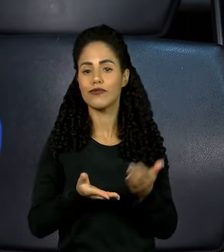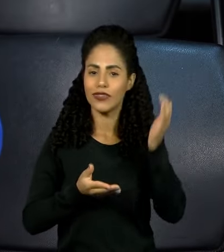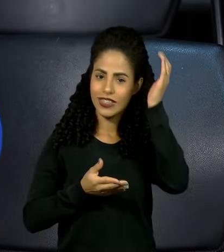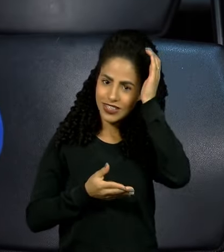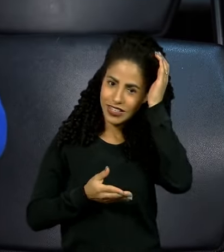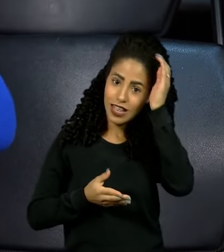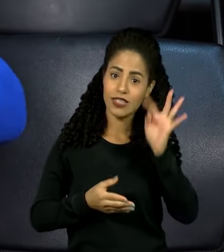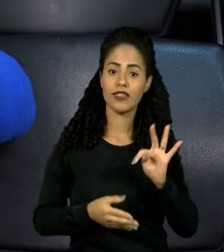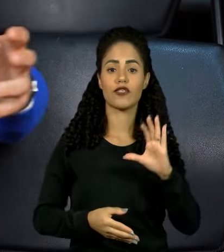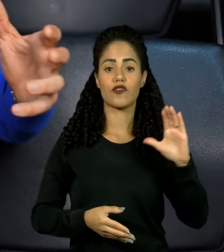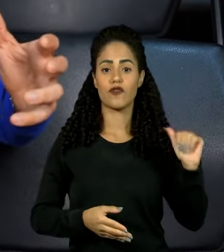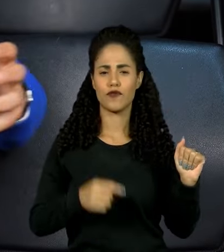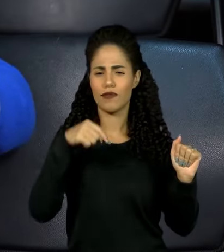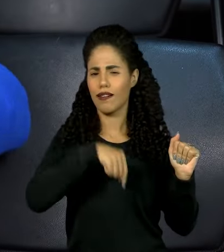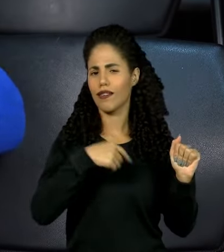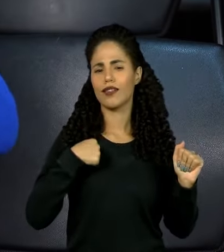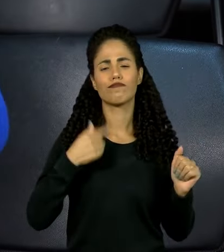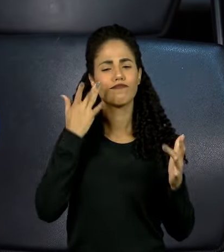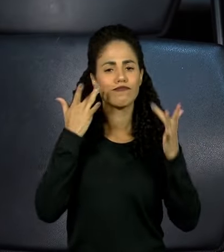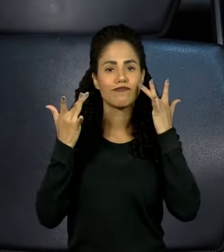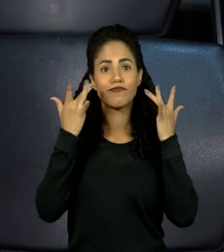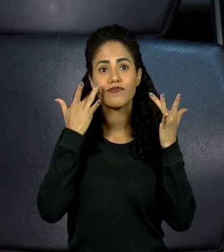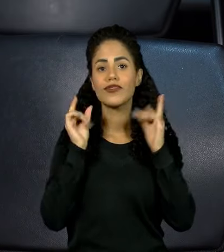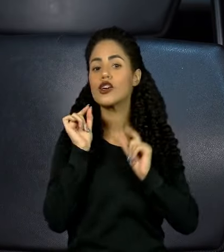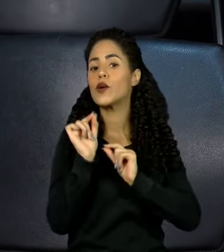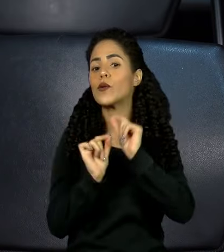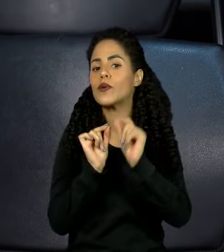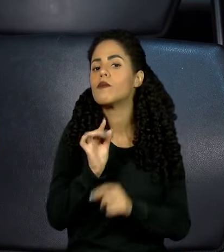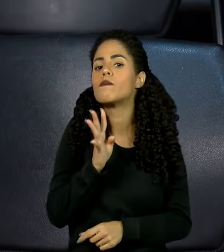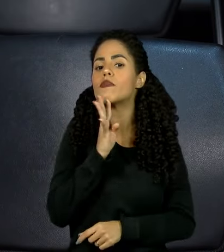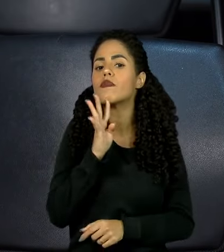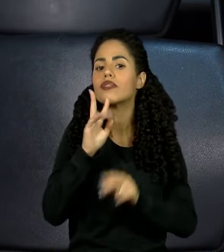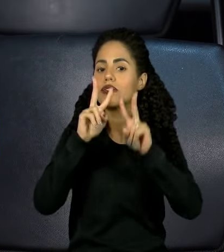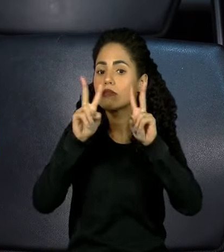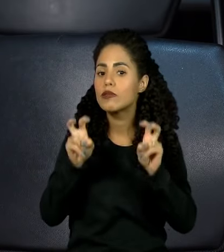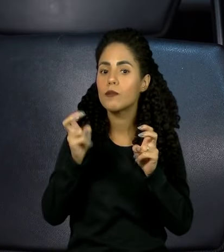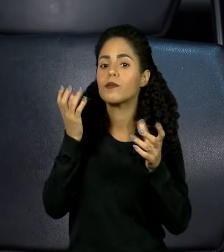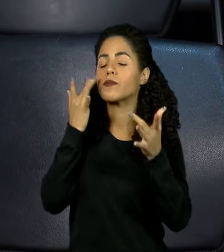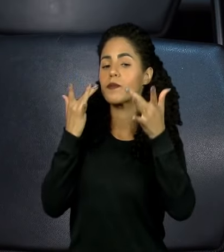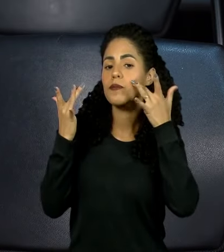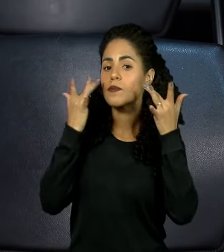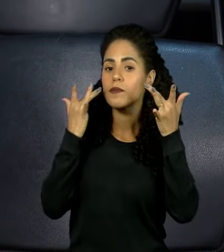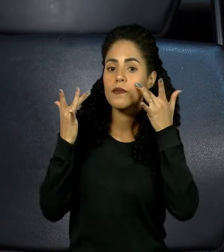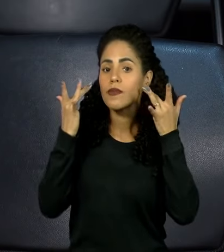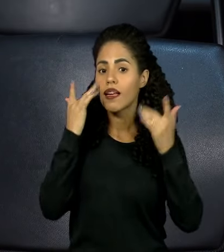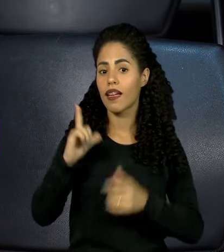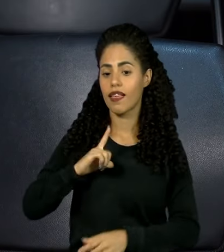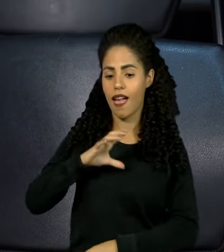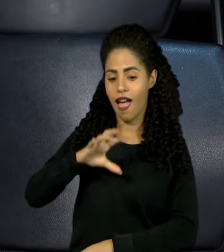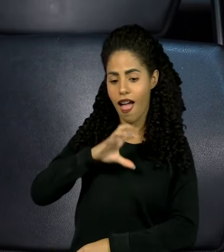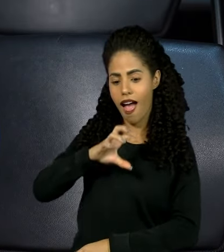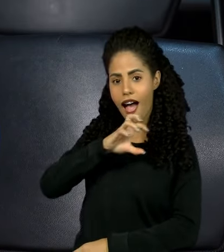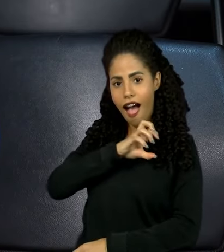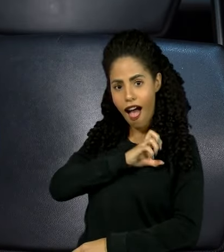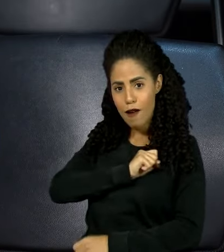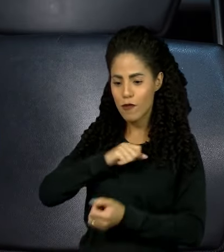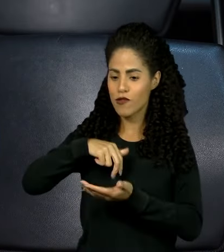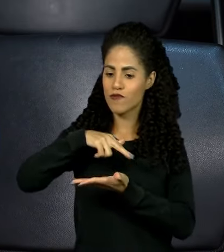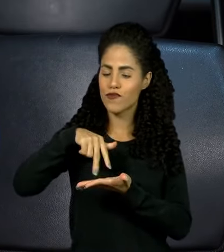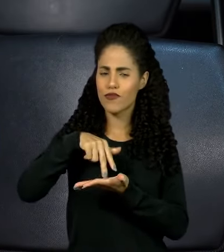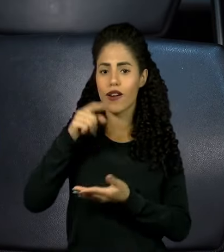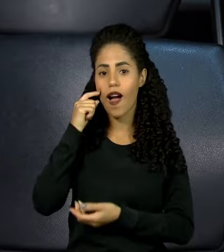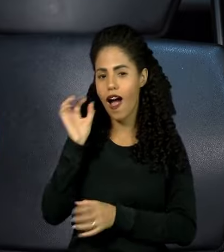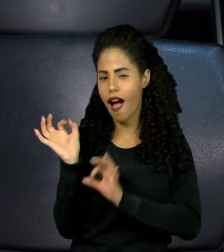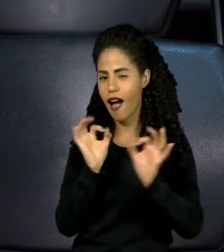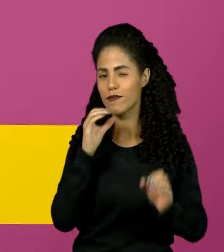Tijuca nesse teatro pra gente conhecer um pouquinho os bastidores de uma peça amor de baile